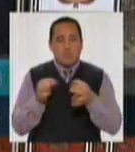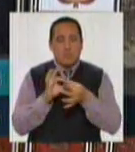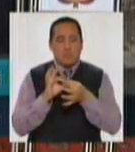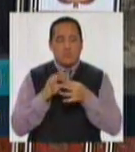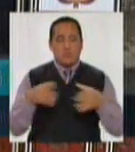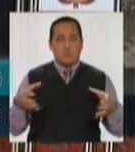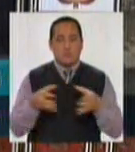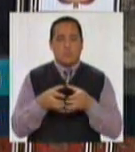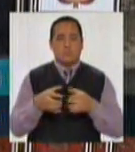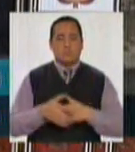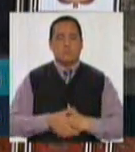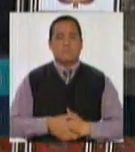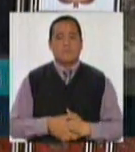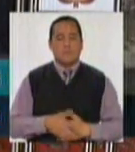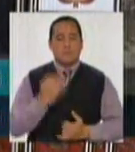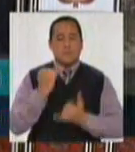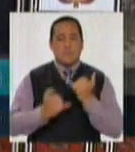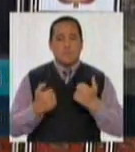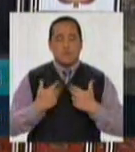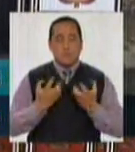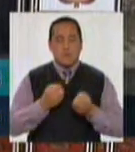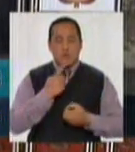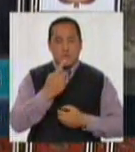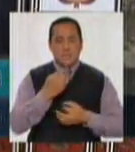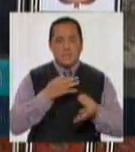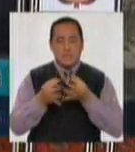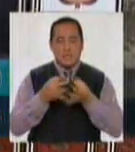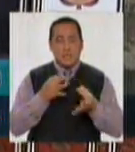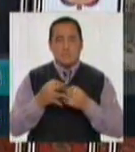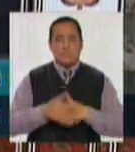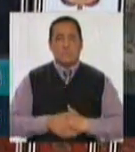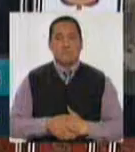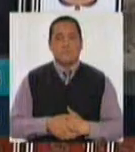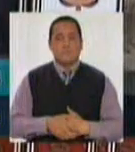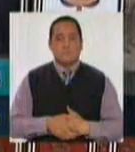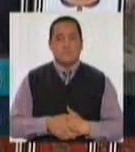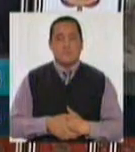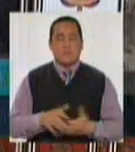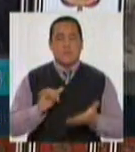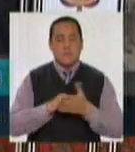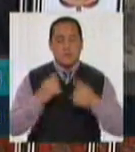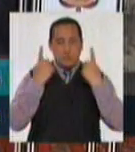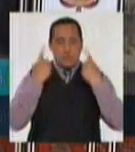nós. Finalmente, eu quero dizer que eu tenho certeza que a